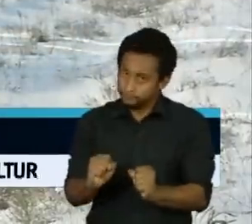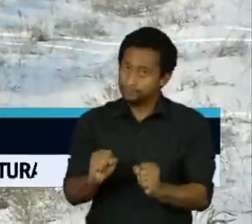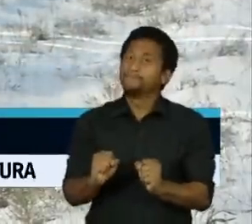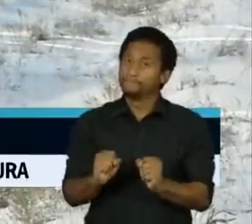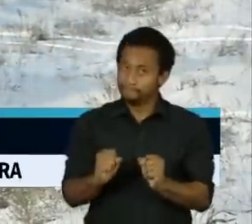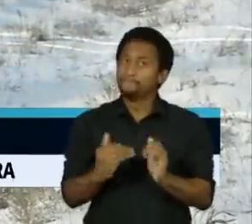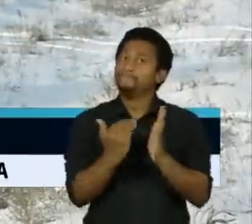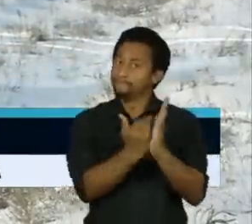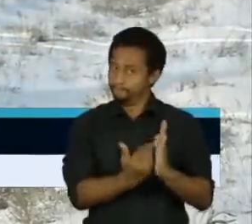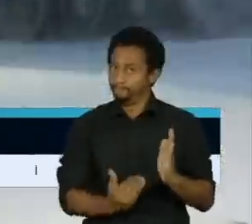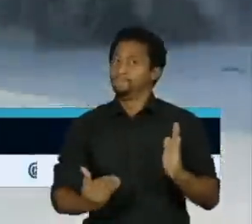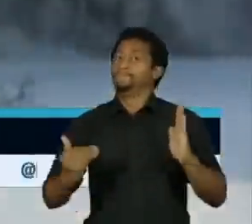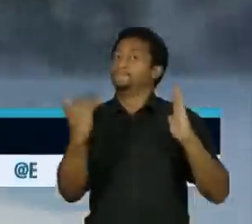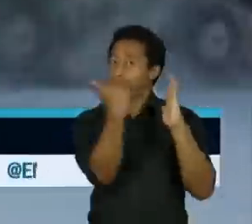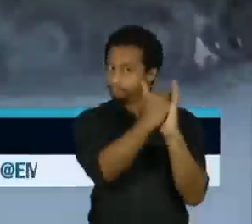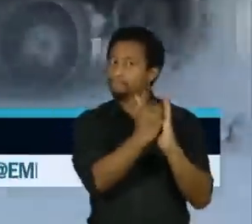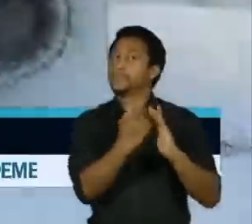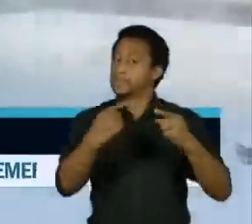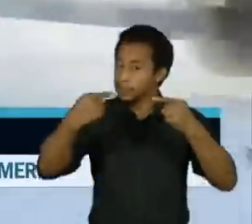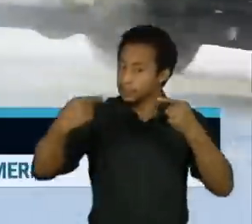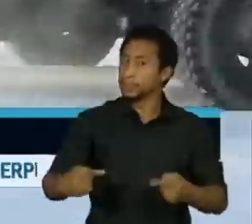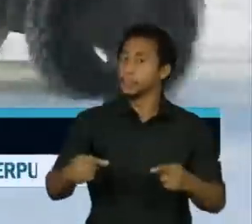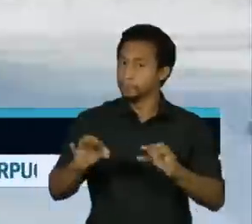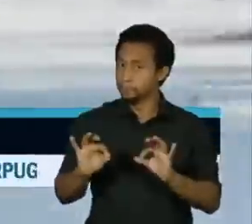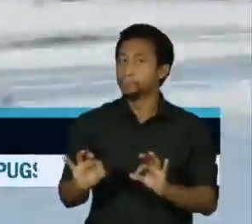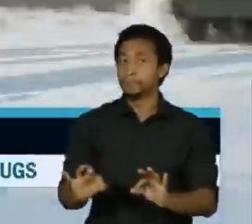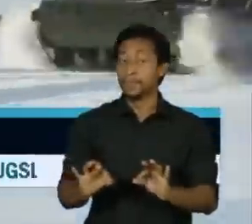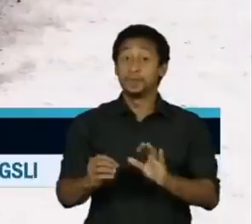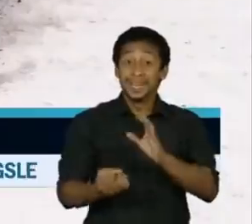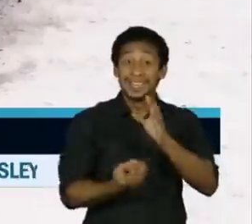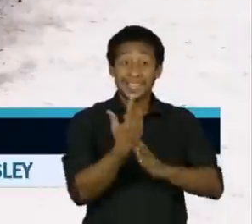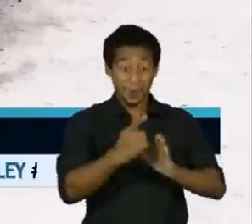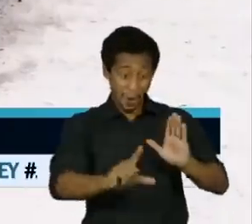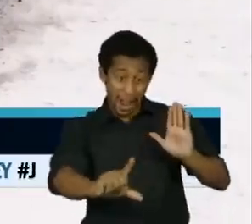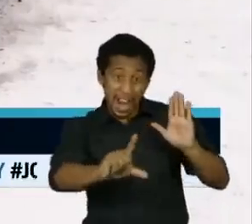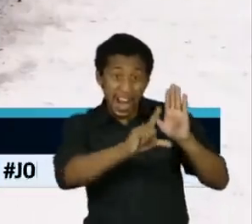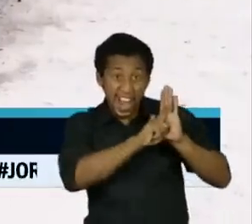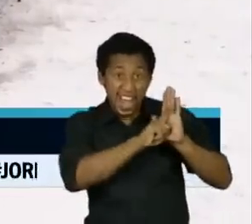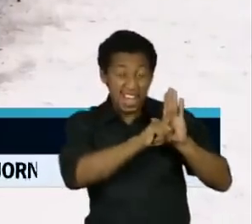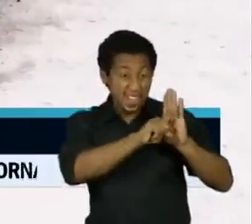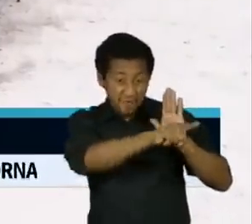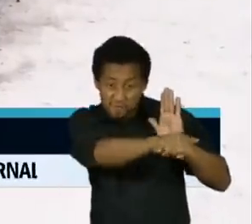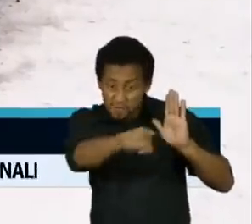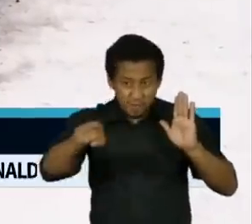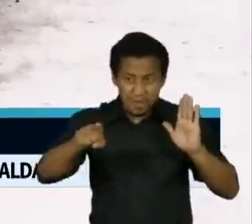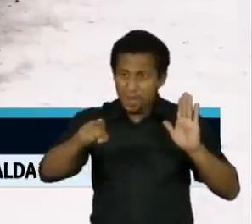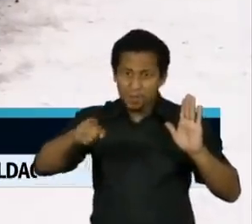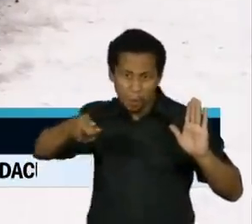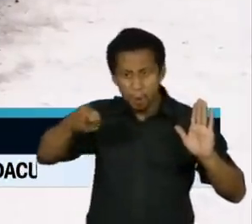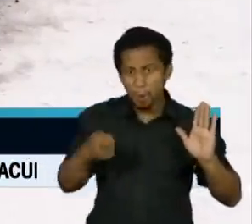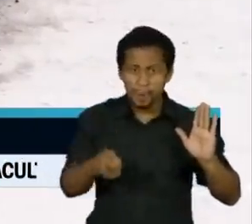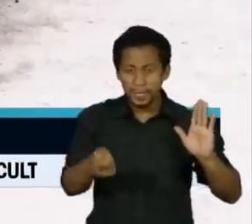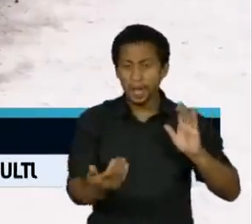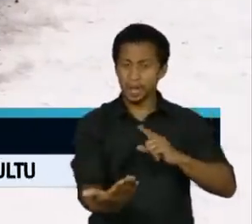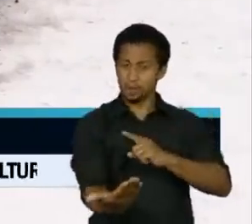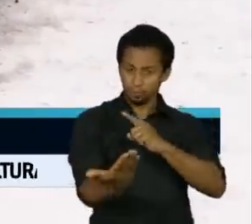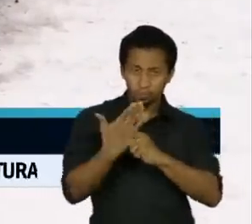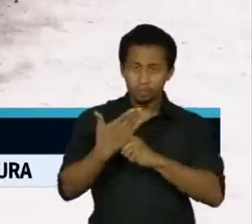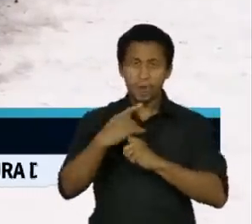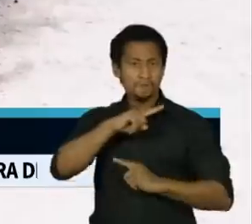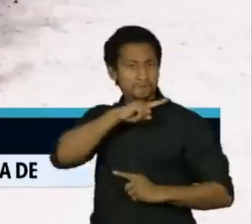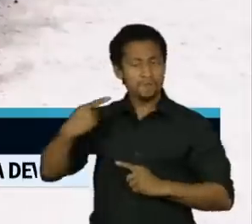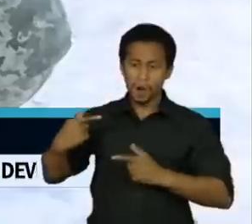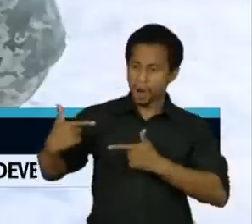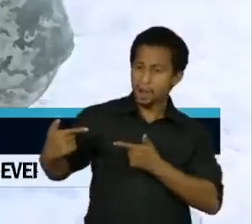extrema. Extrema no seguinte sentido: a partir da lei marcial, o Estado reconhece estar em guerra